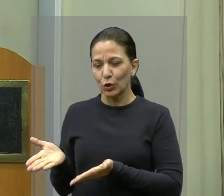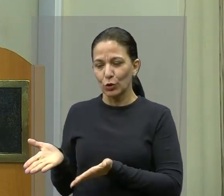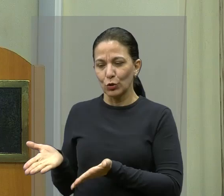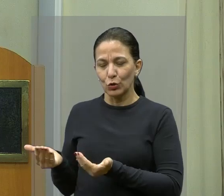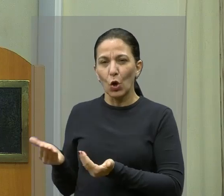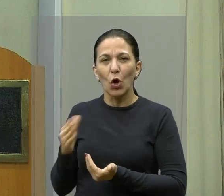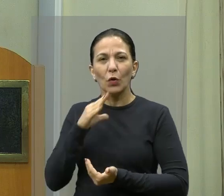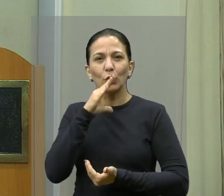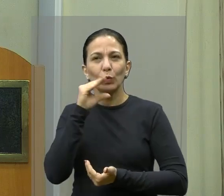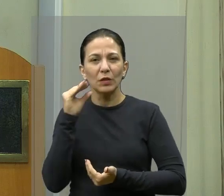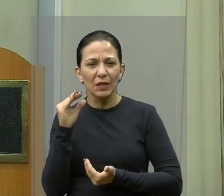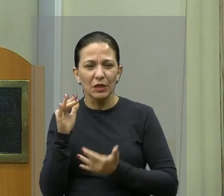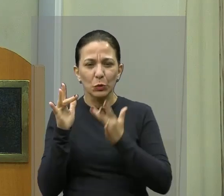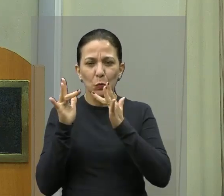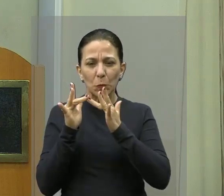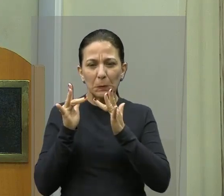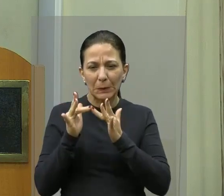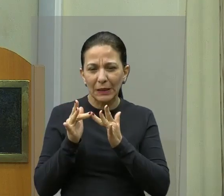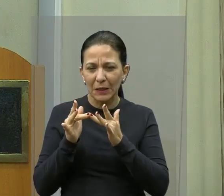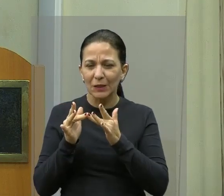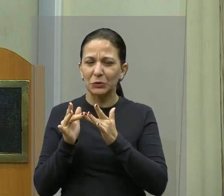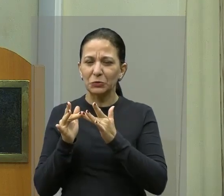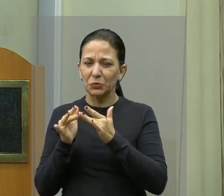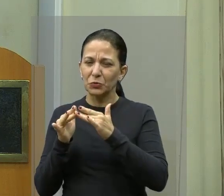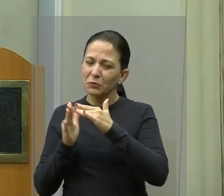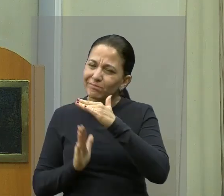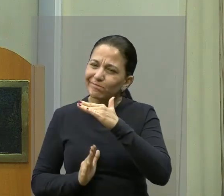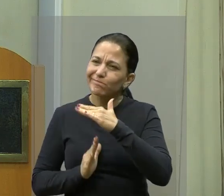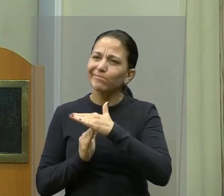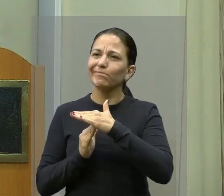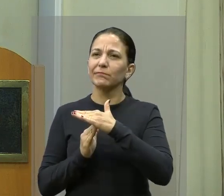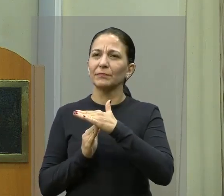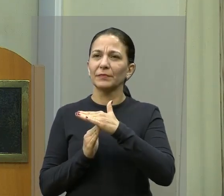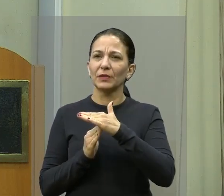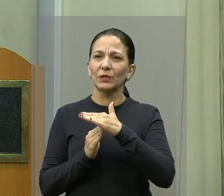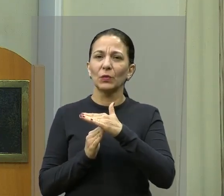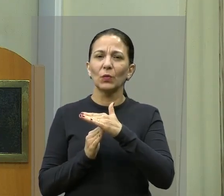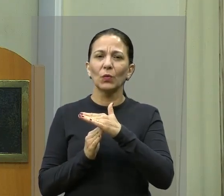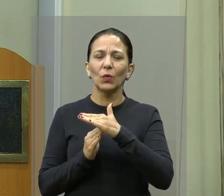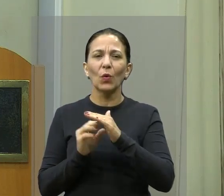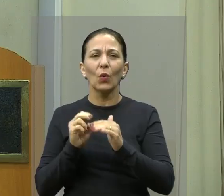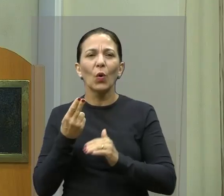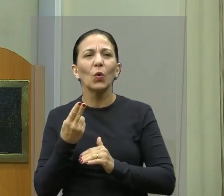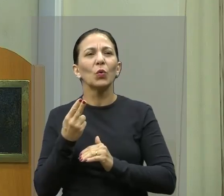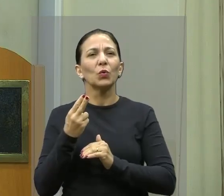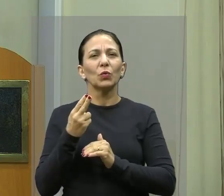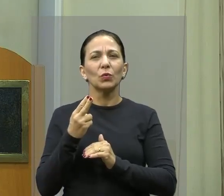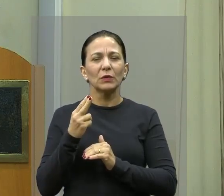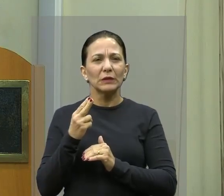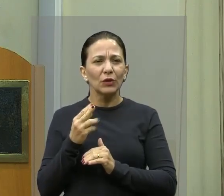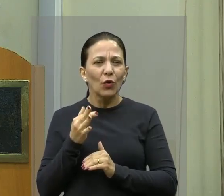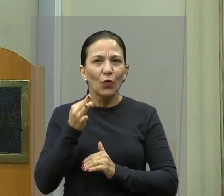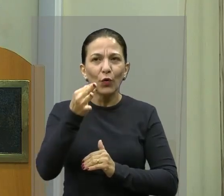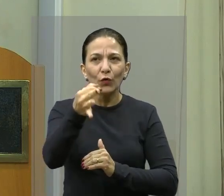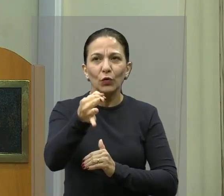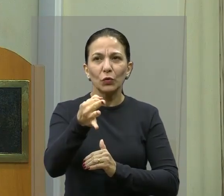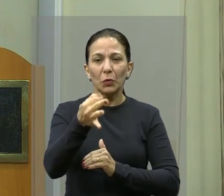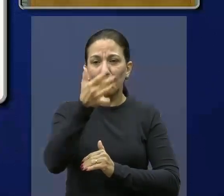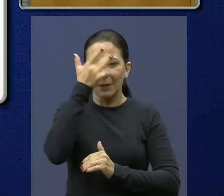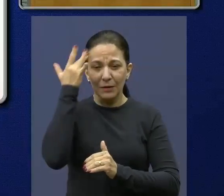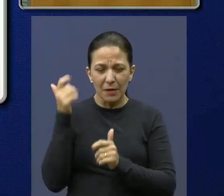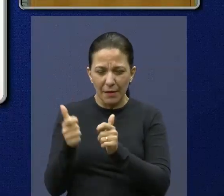entrem em contato com jogos e aí daqui poucos anos a gente vai ter uma tonelada de